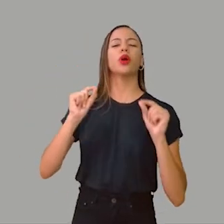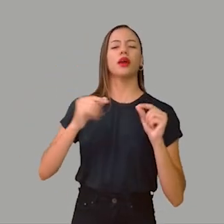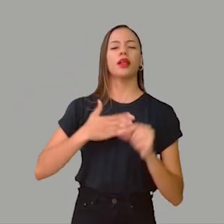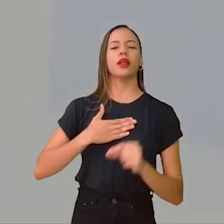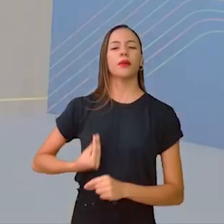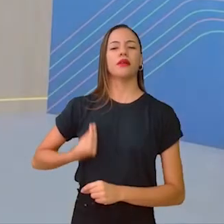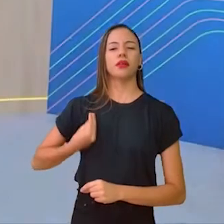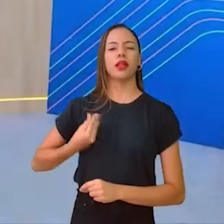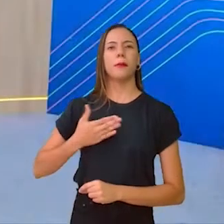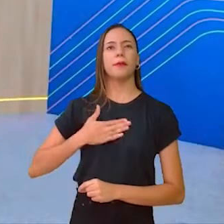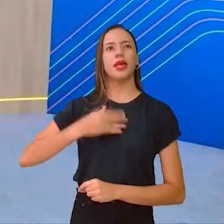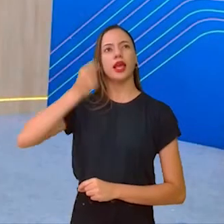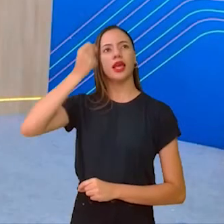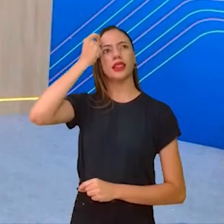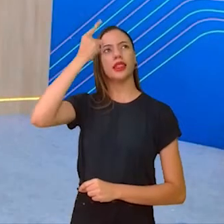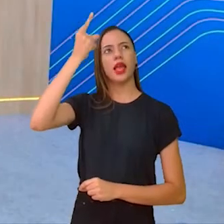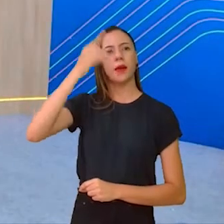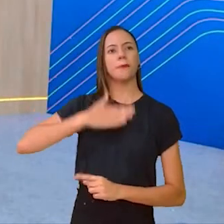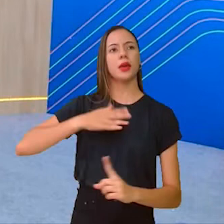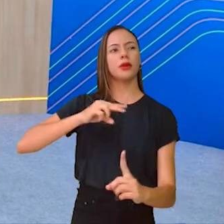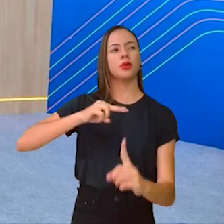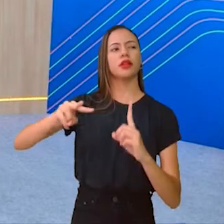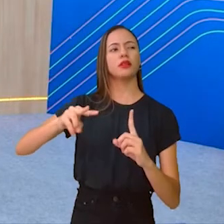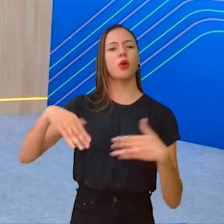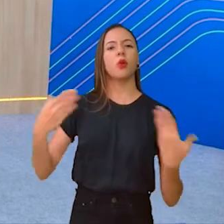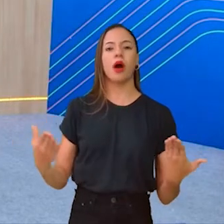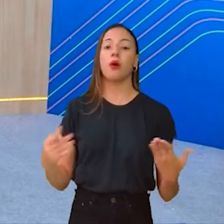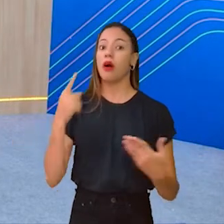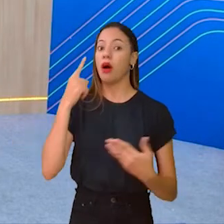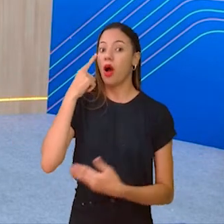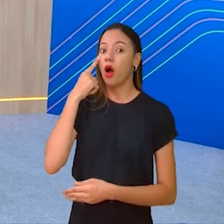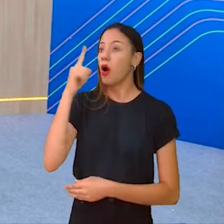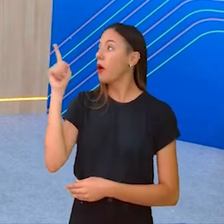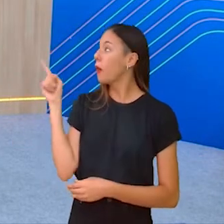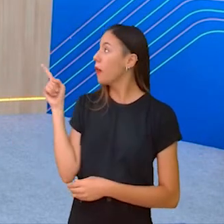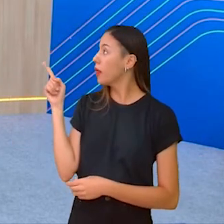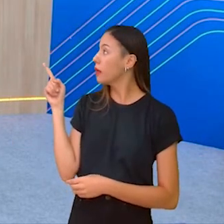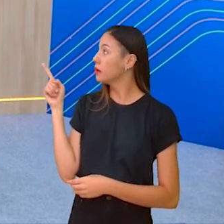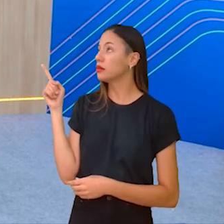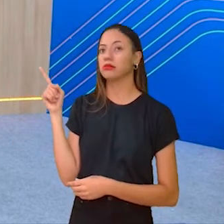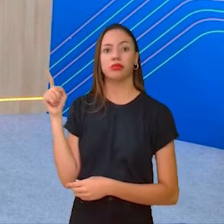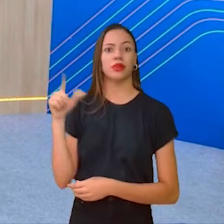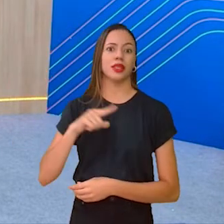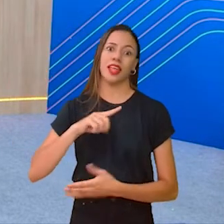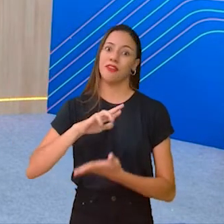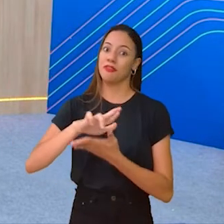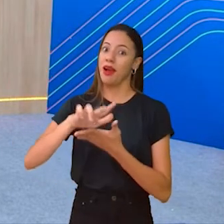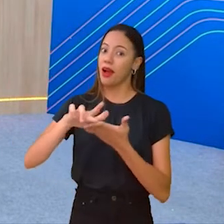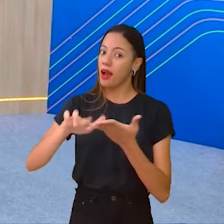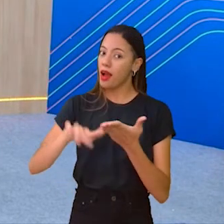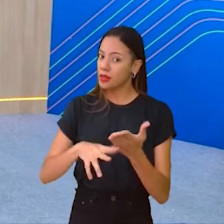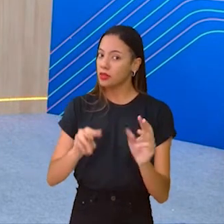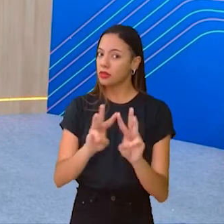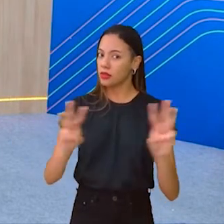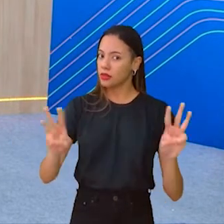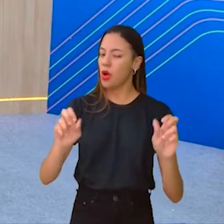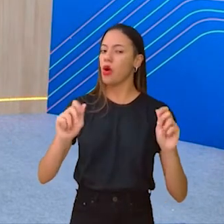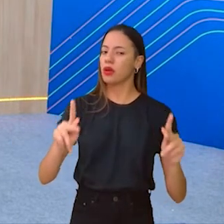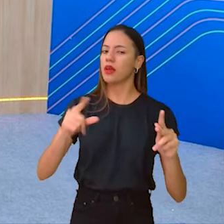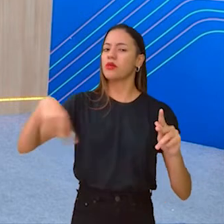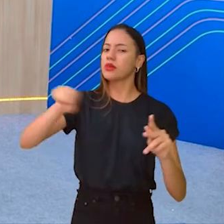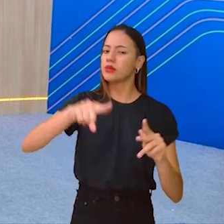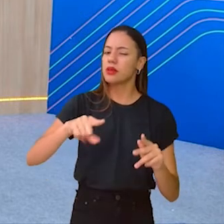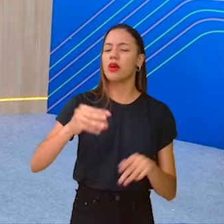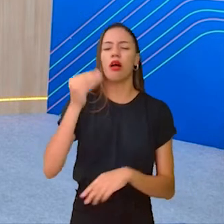a ideia que eu tenho? Lembrando, gente, isso é uma ferramenta em meio a tantas outras, tá? Explore novas